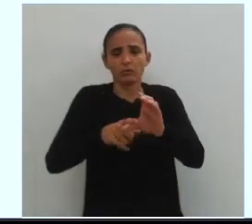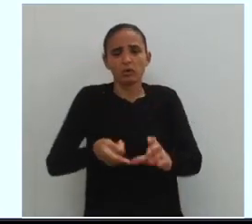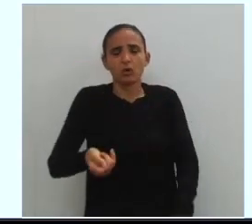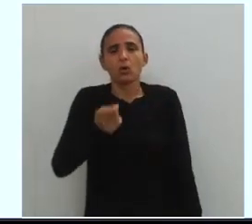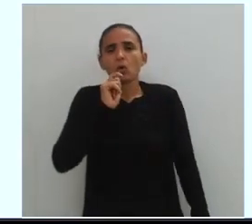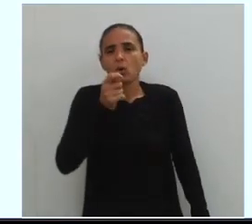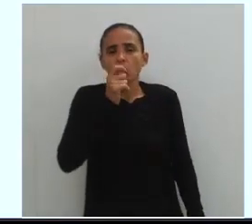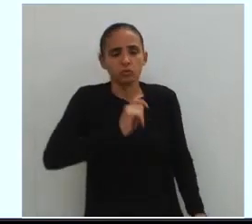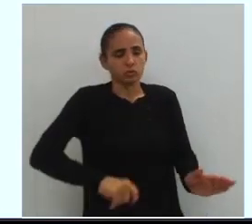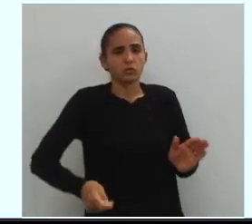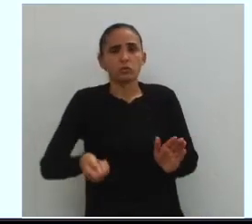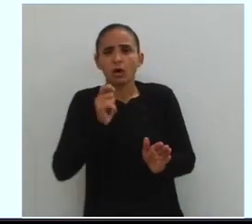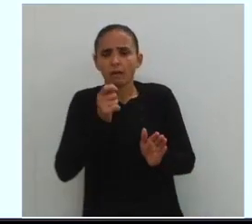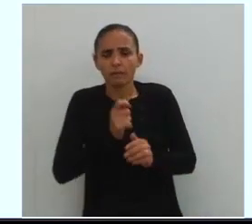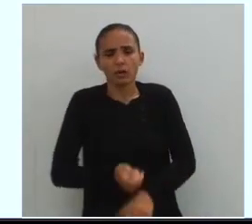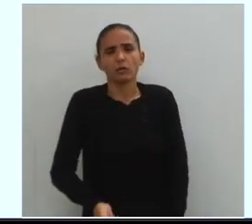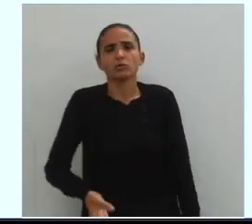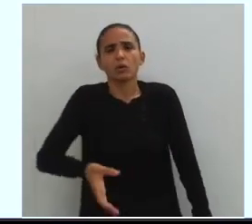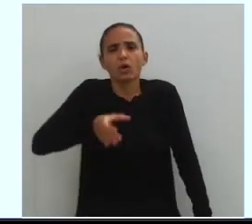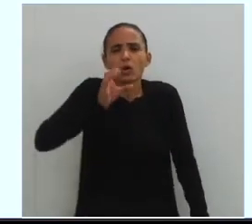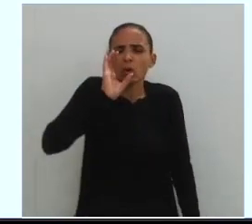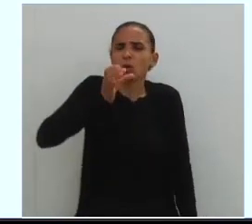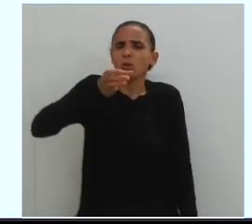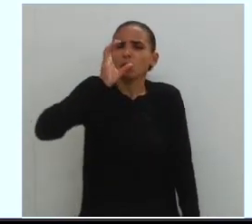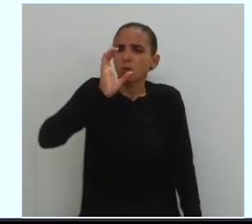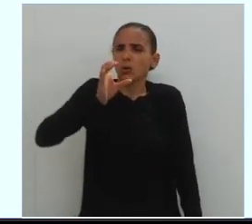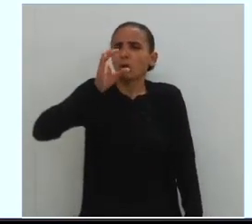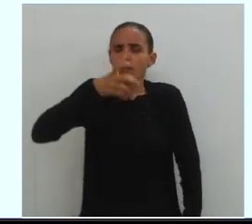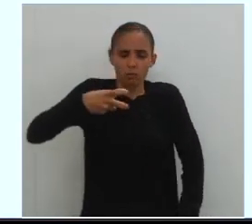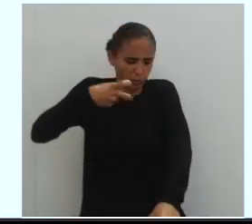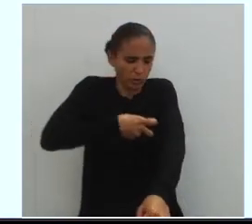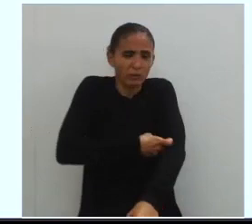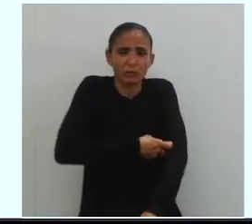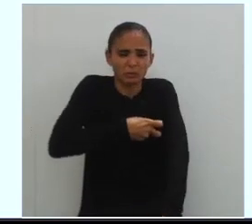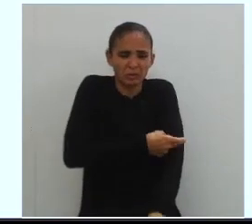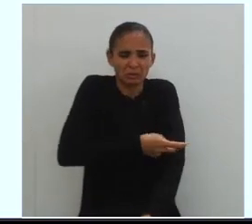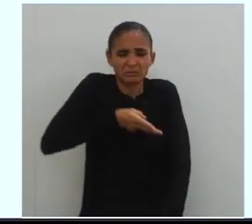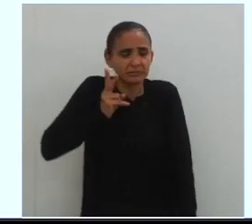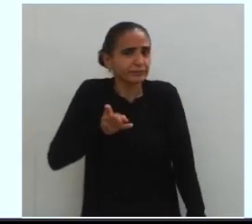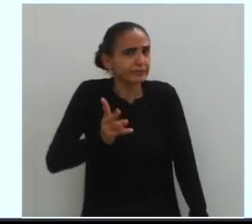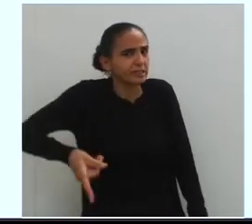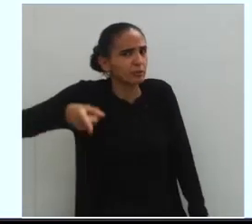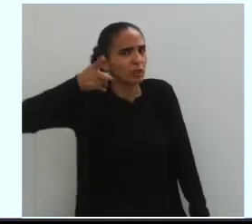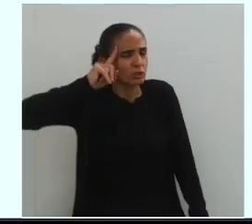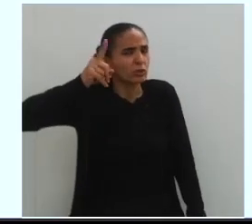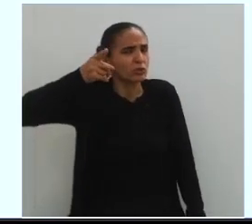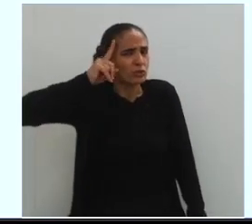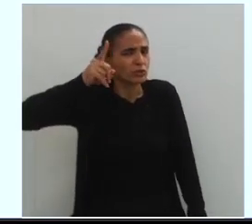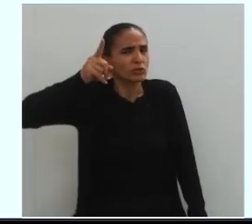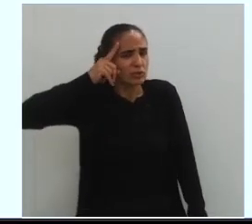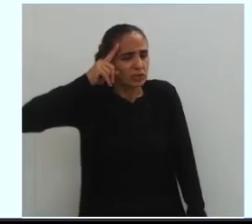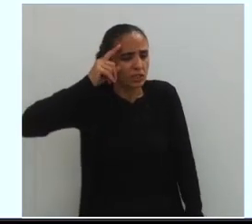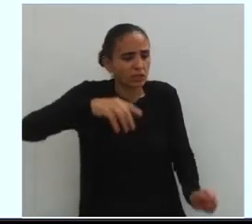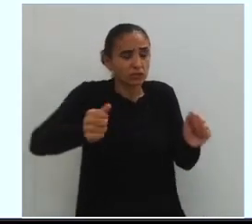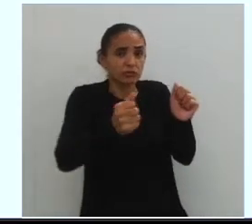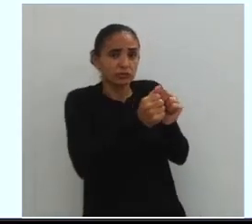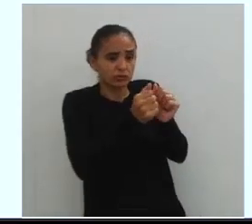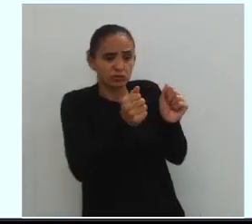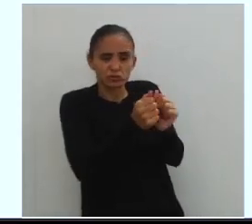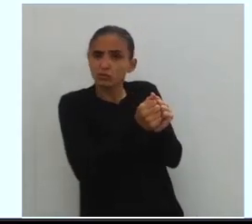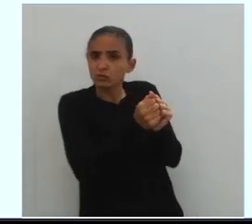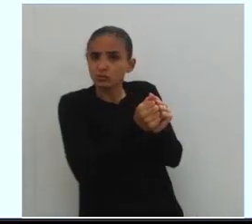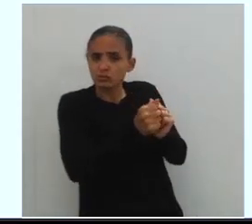diminuir, né, o uso, quando se busca aí aquele grande consumo, mesmo estando em situações